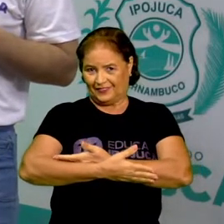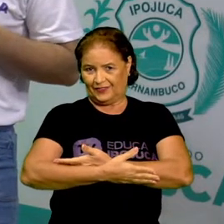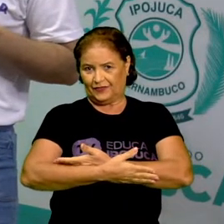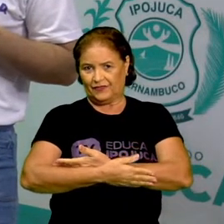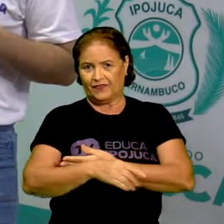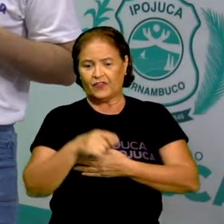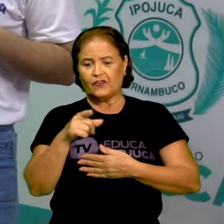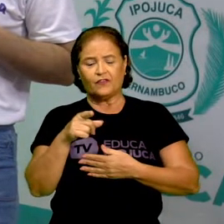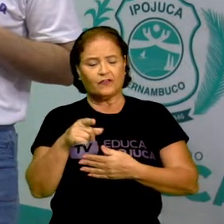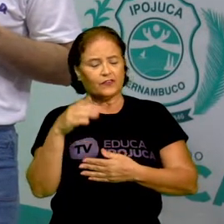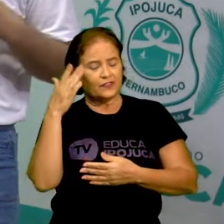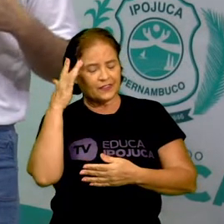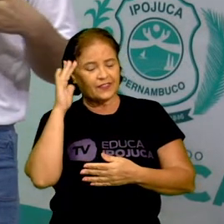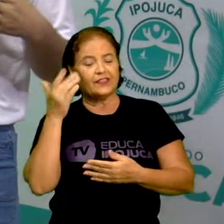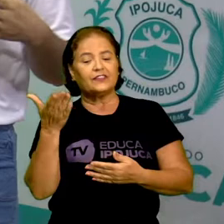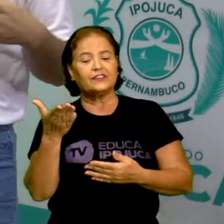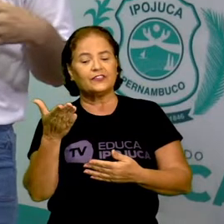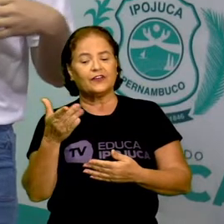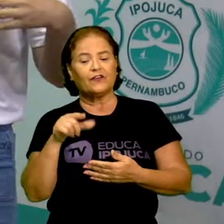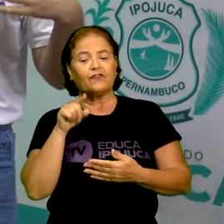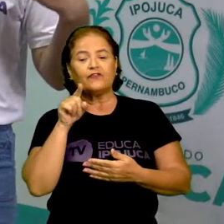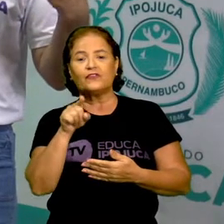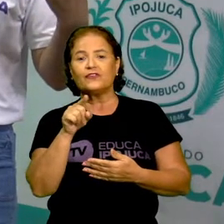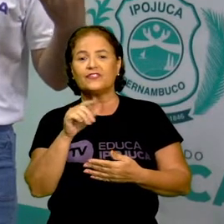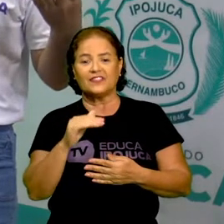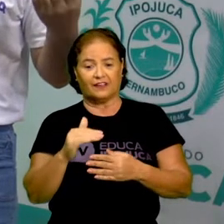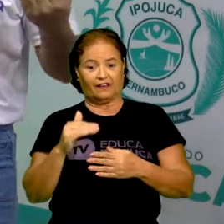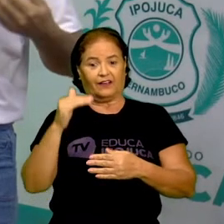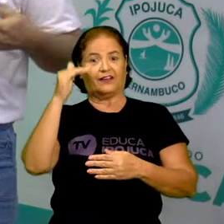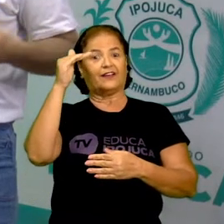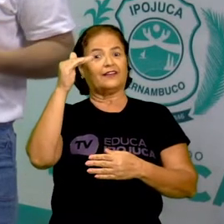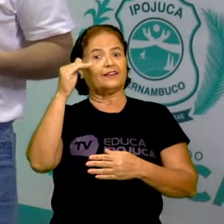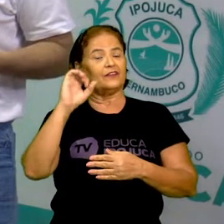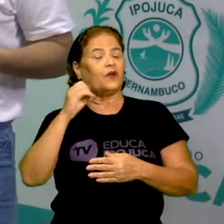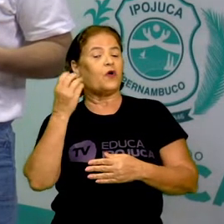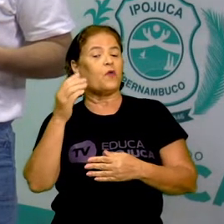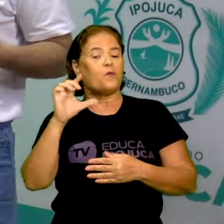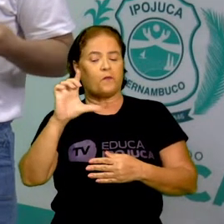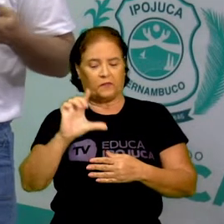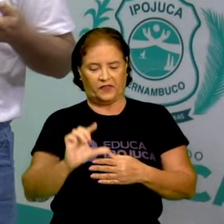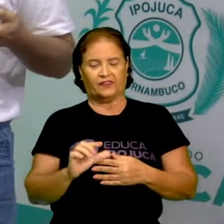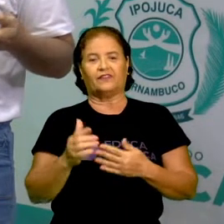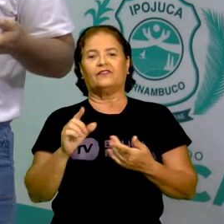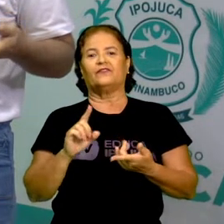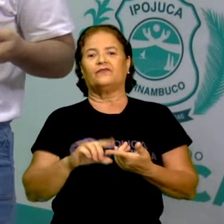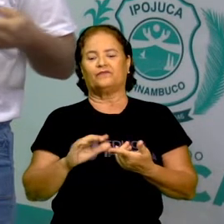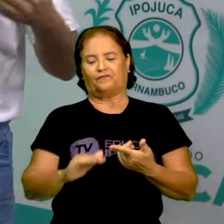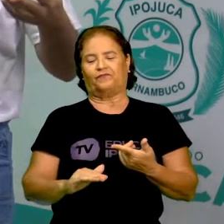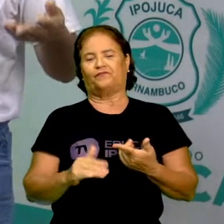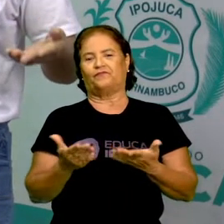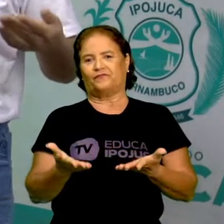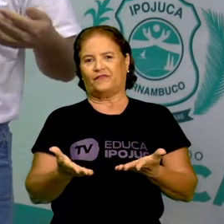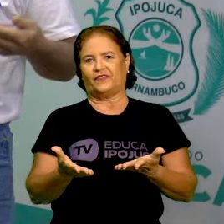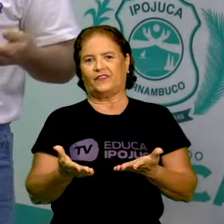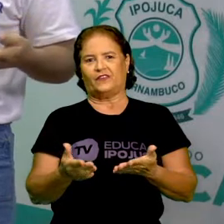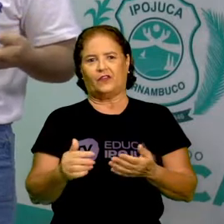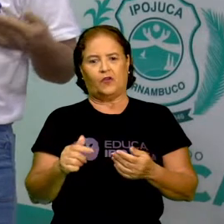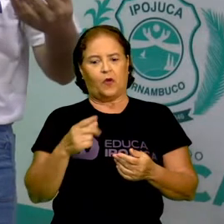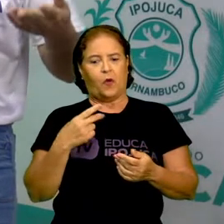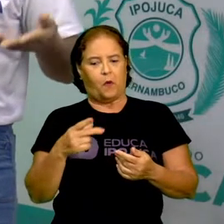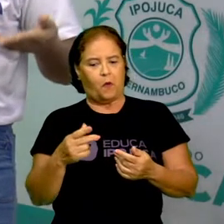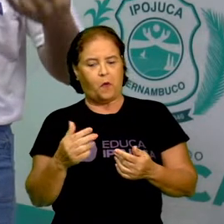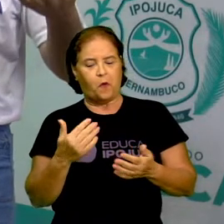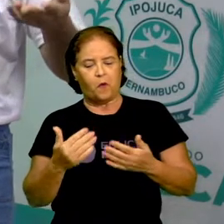como você se acha? Você se acha grande ou se acha pequeno? Provavelmente, diante de um